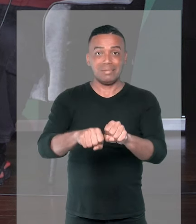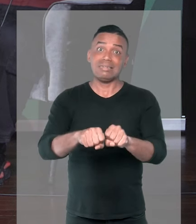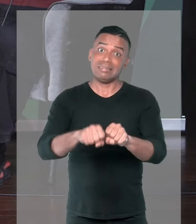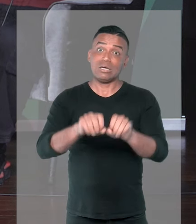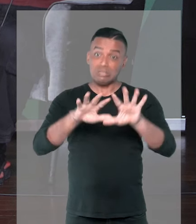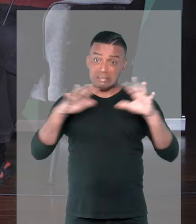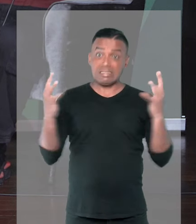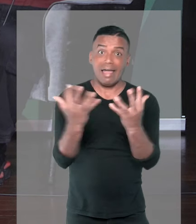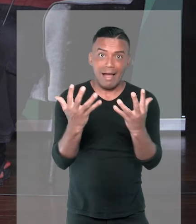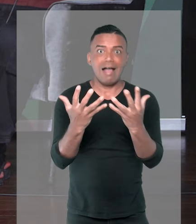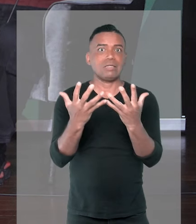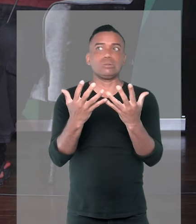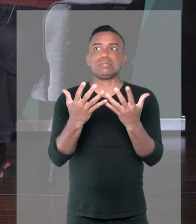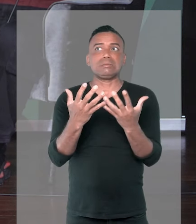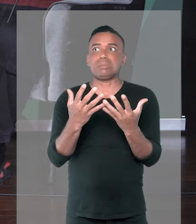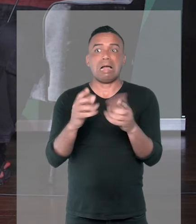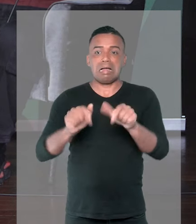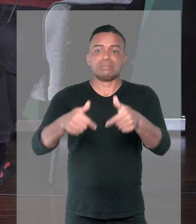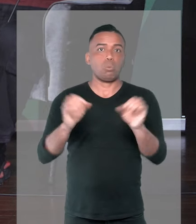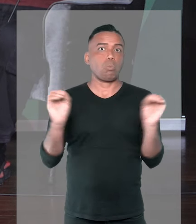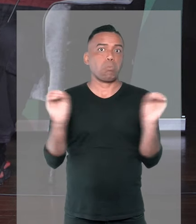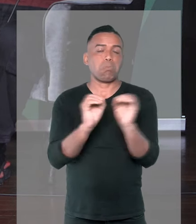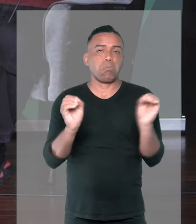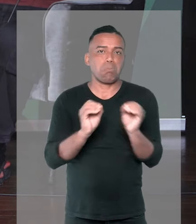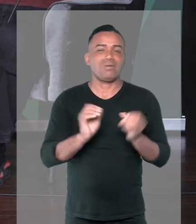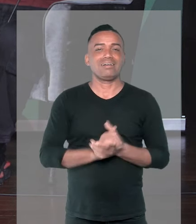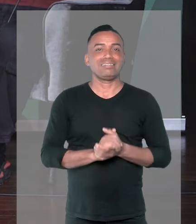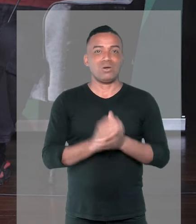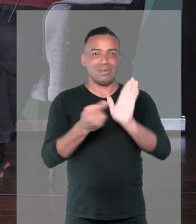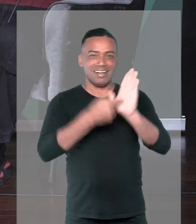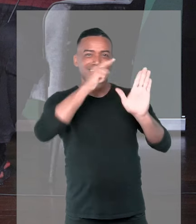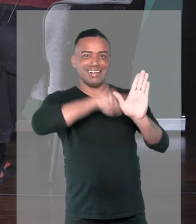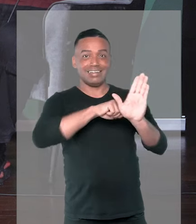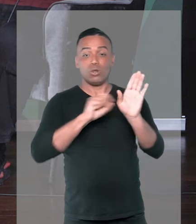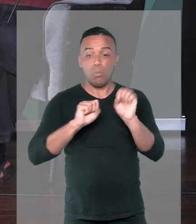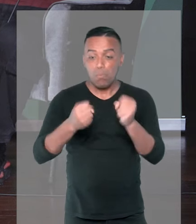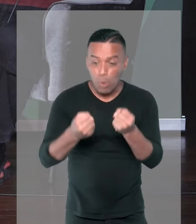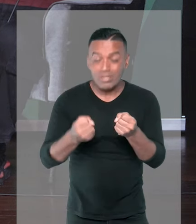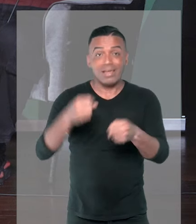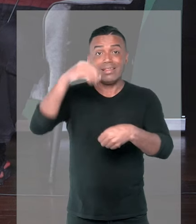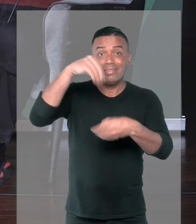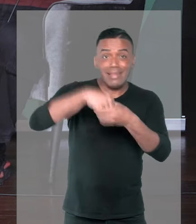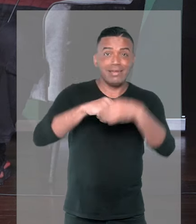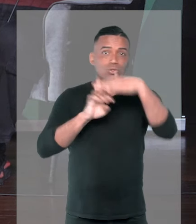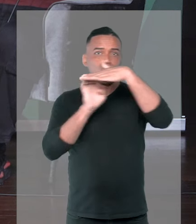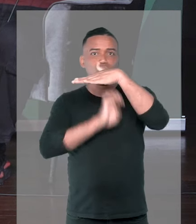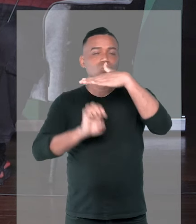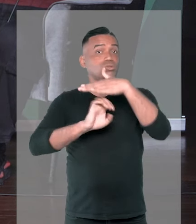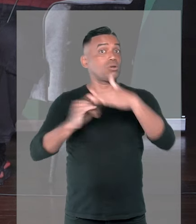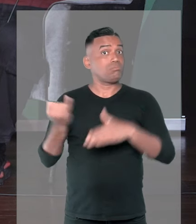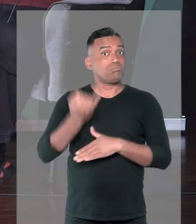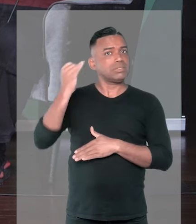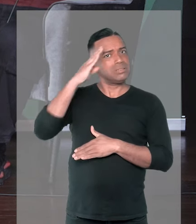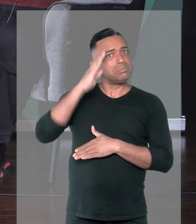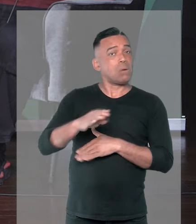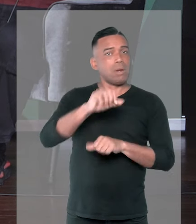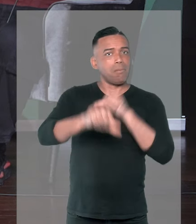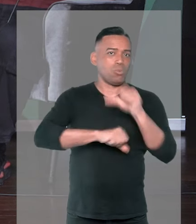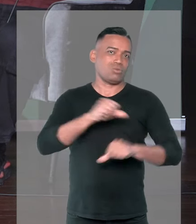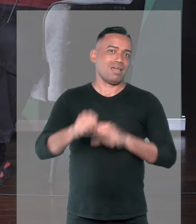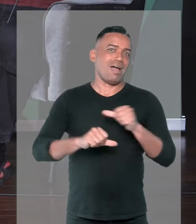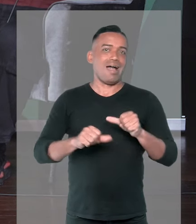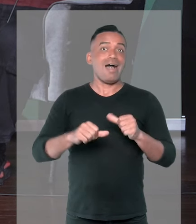ah essas transformações No Poder dentro das organizações são fundamentais se você quer transformar a